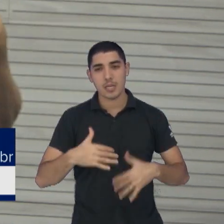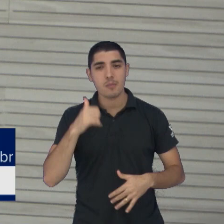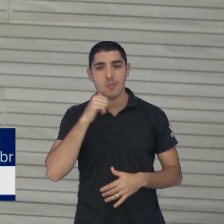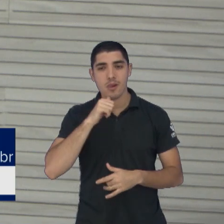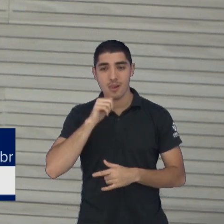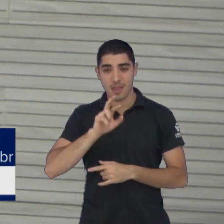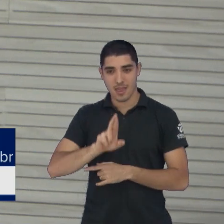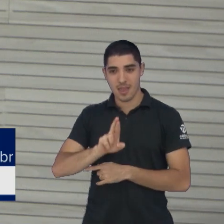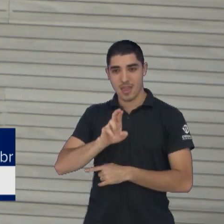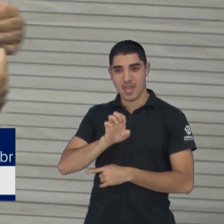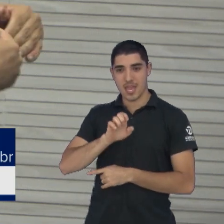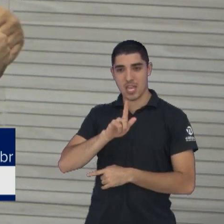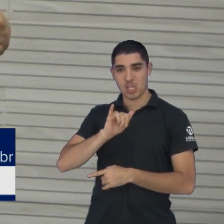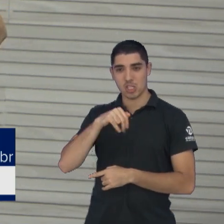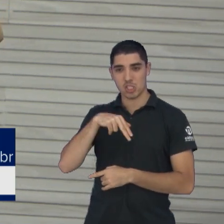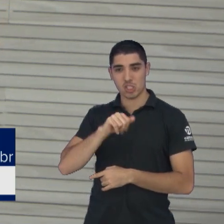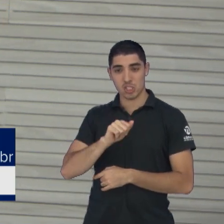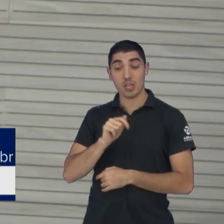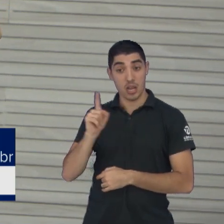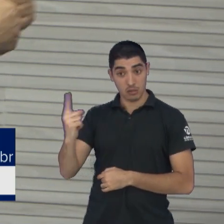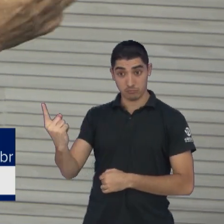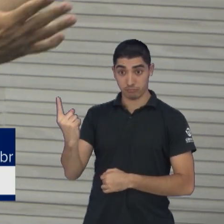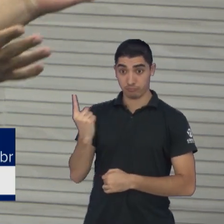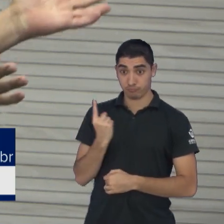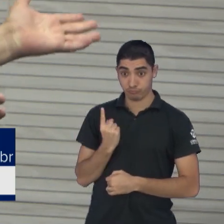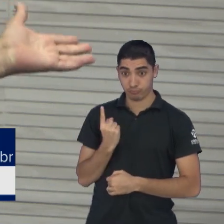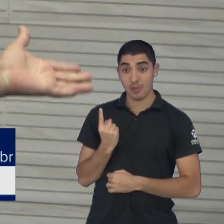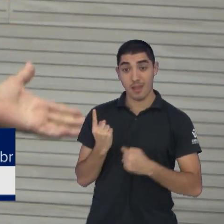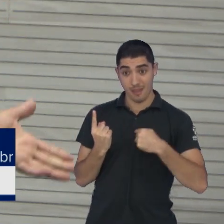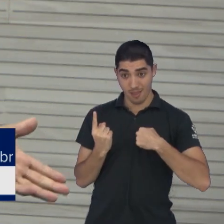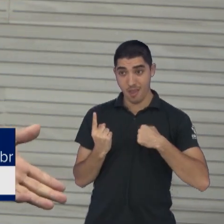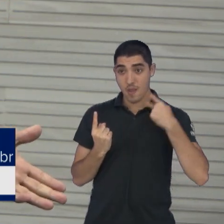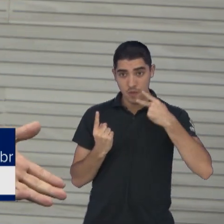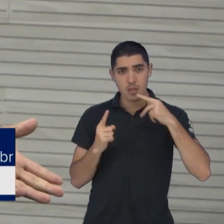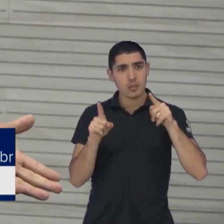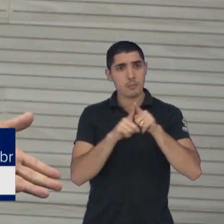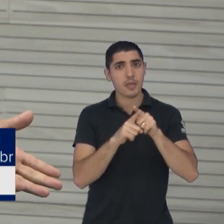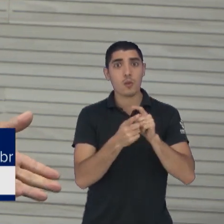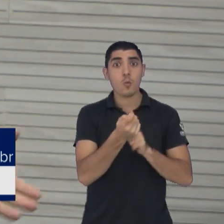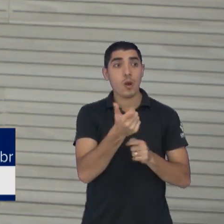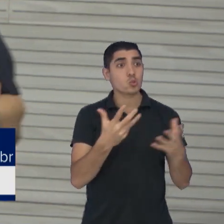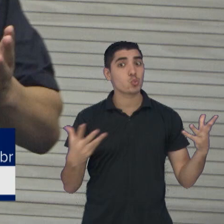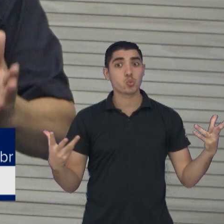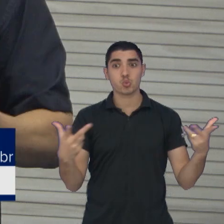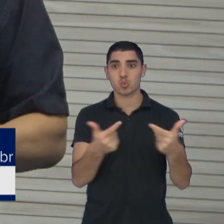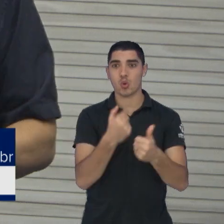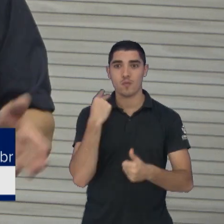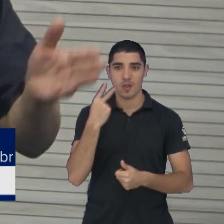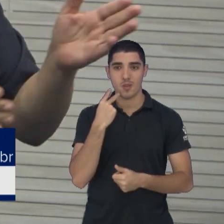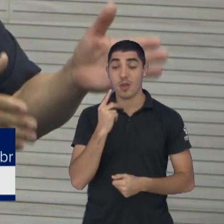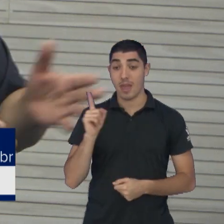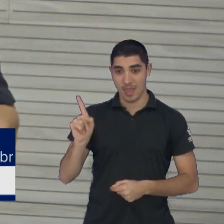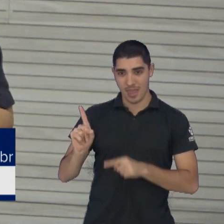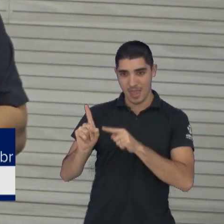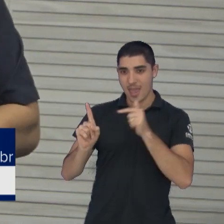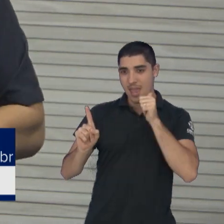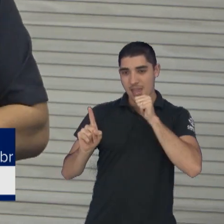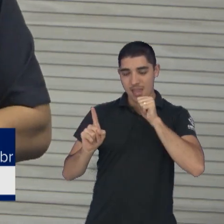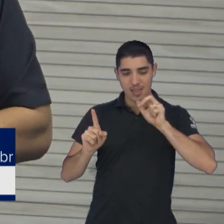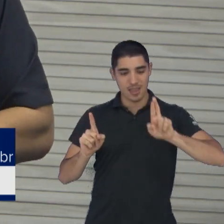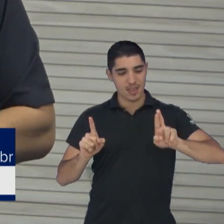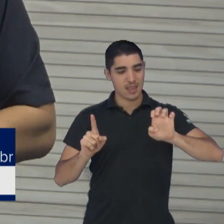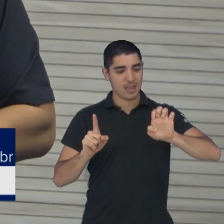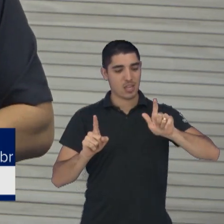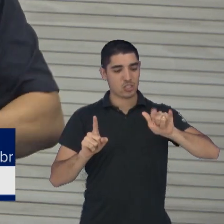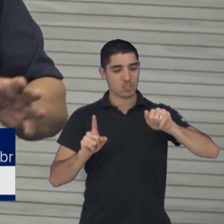chegou para o vereador e chegou, acho que, para quase todos os vereadores dessa cidade. Dona Regina, internada na UPA no